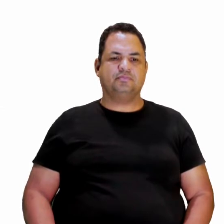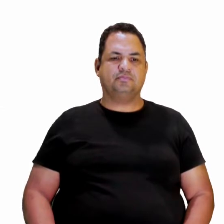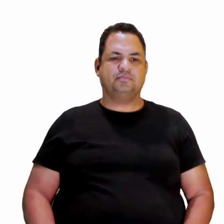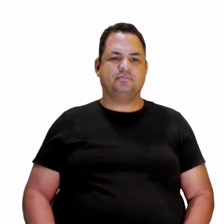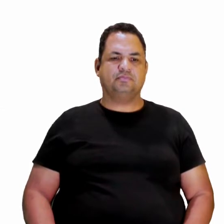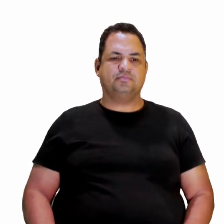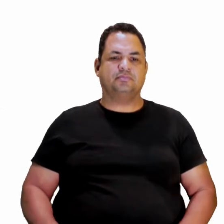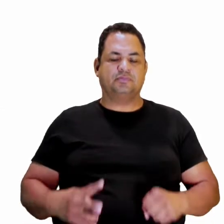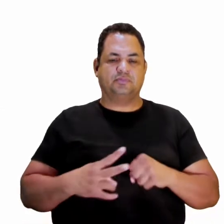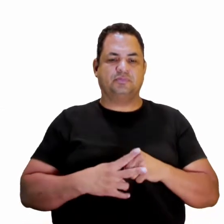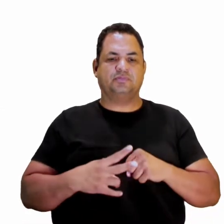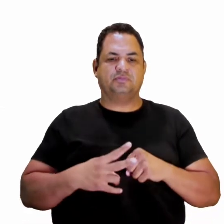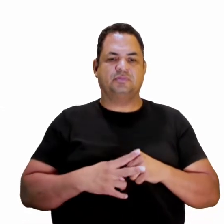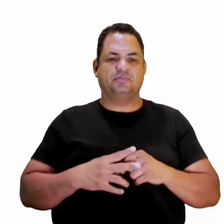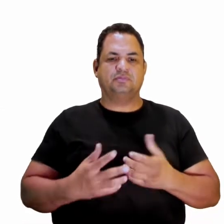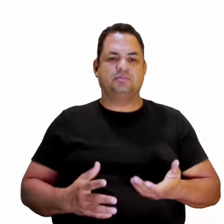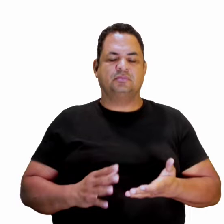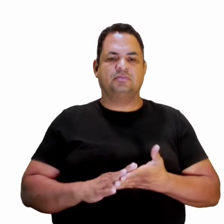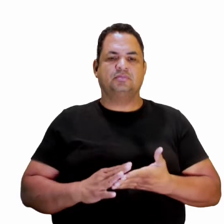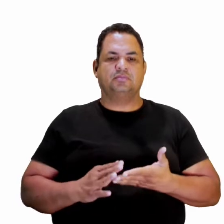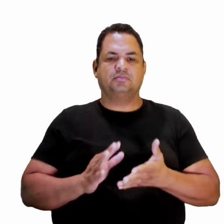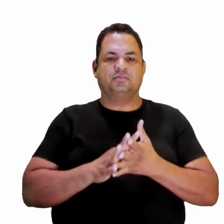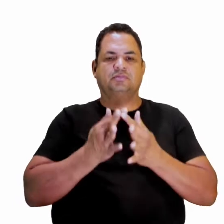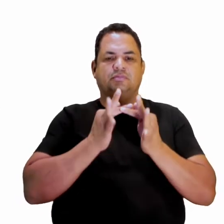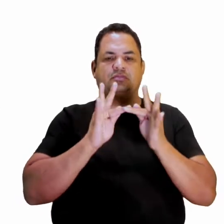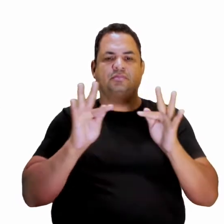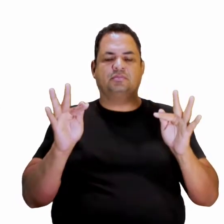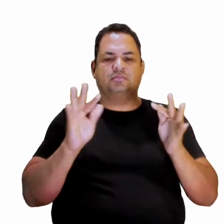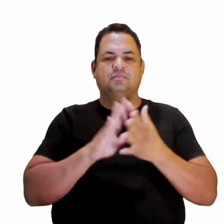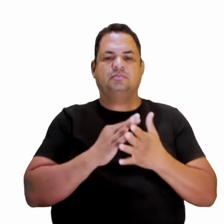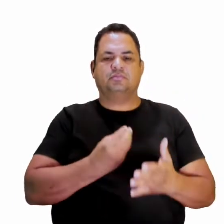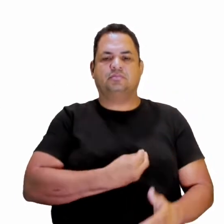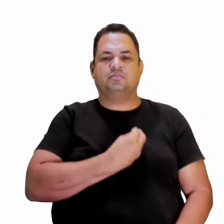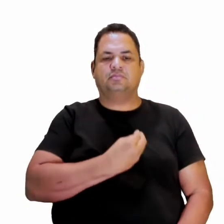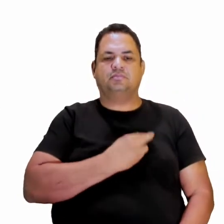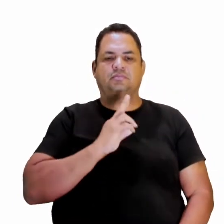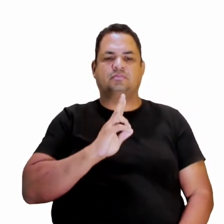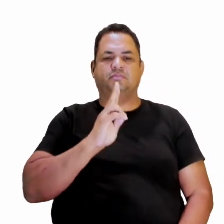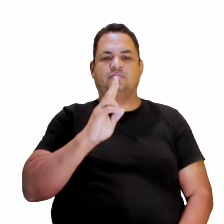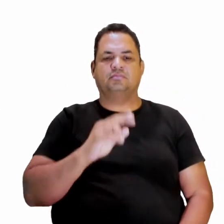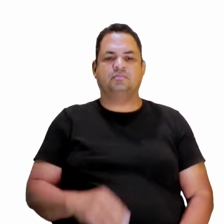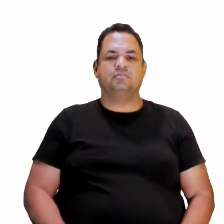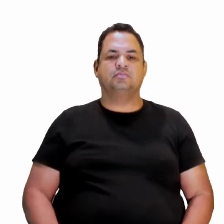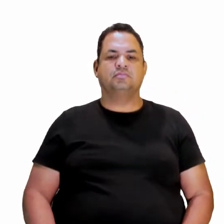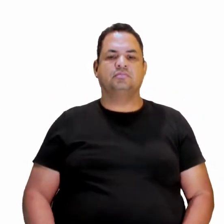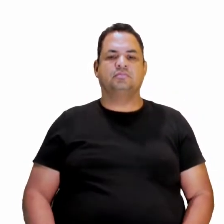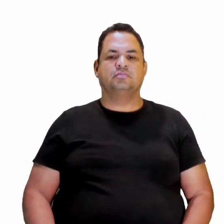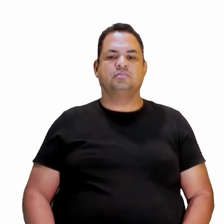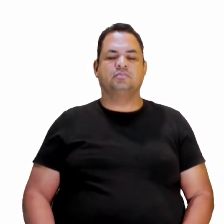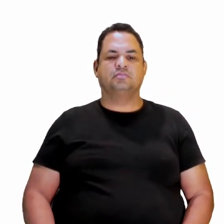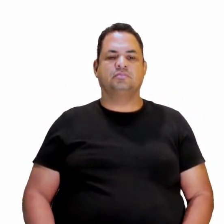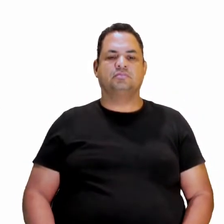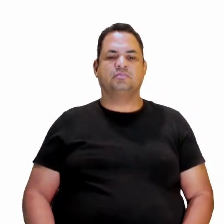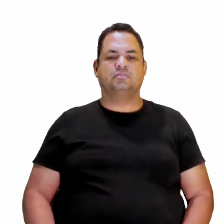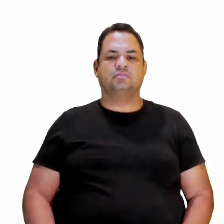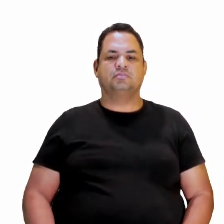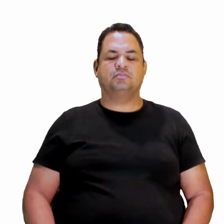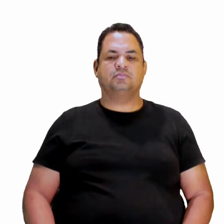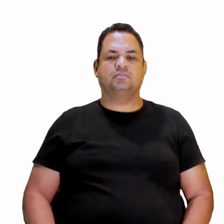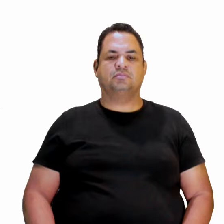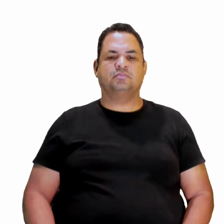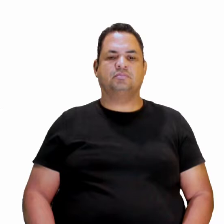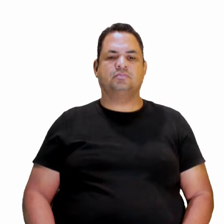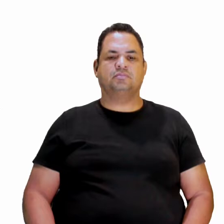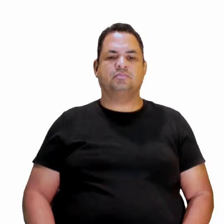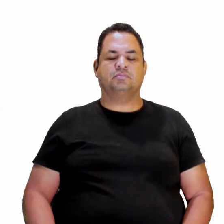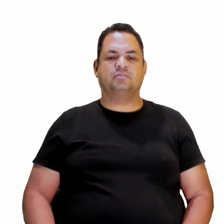continuous. Os verbos naquelas sentenças estão no presente contínuo. To form the present continuous, we